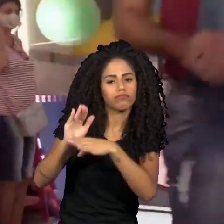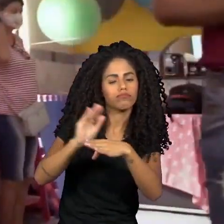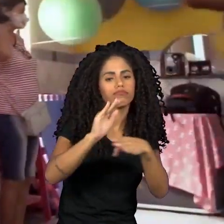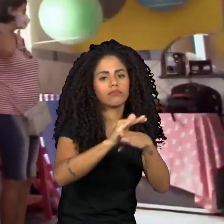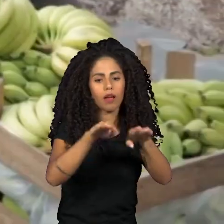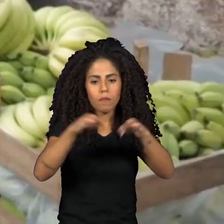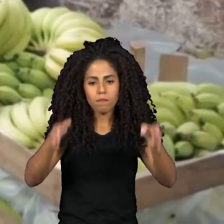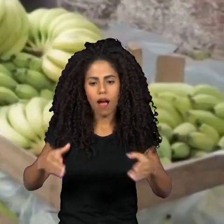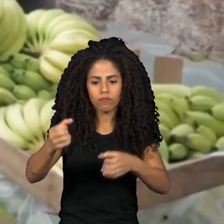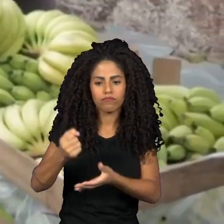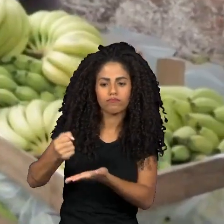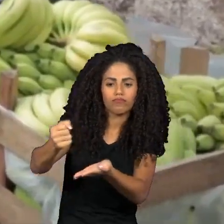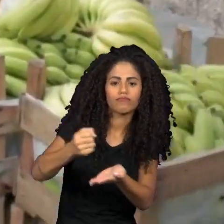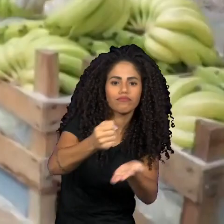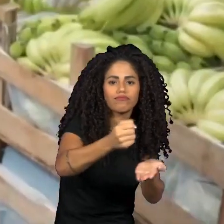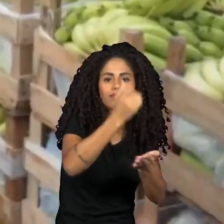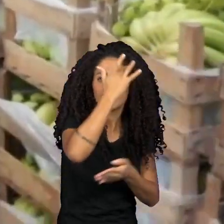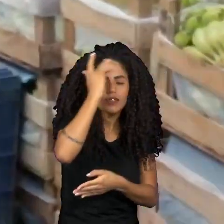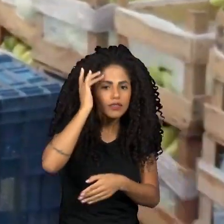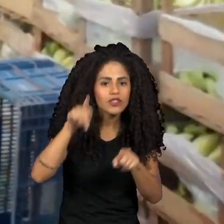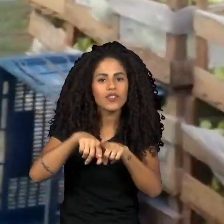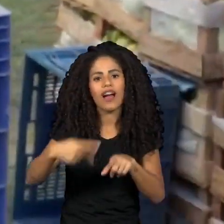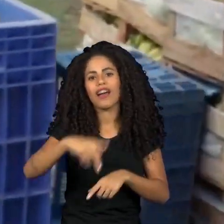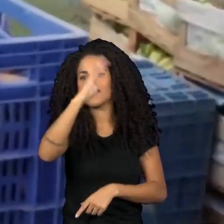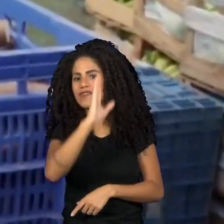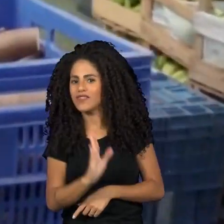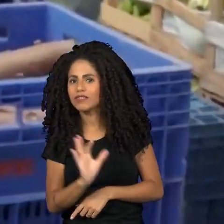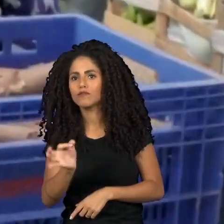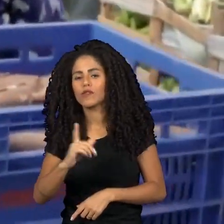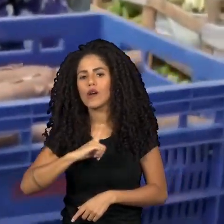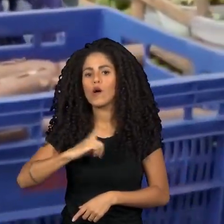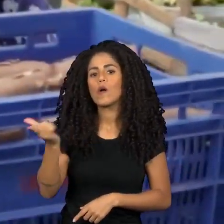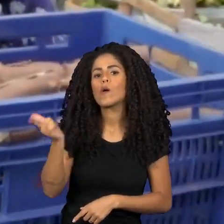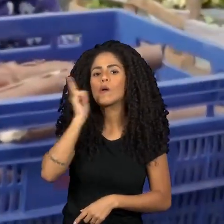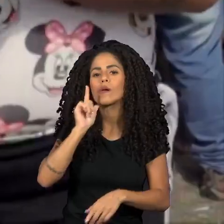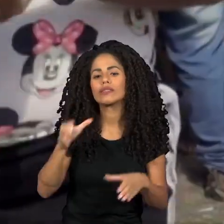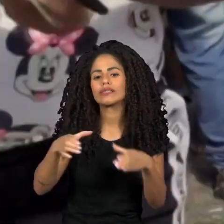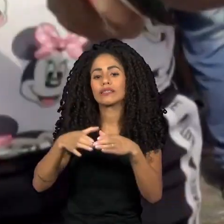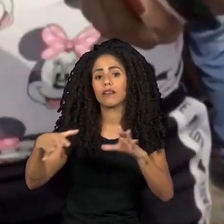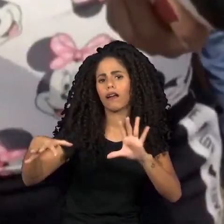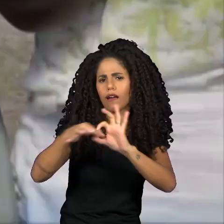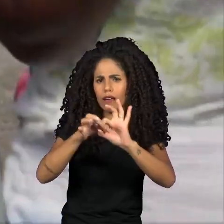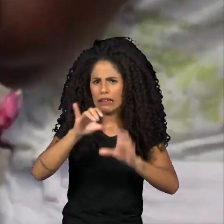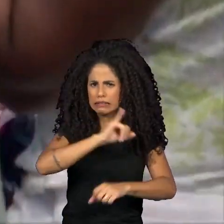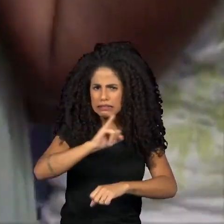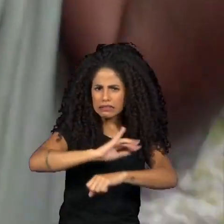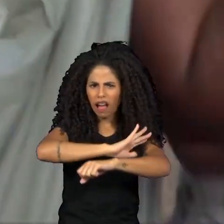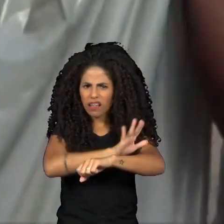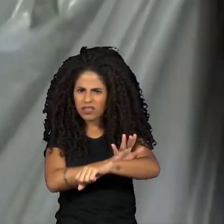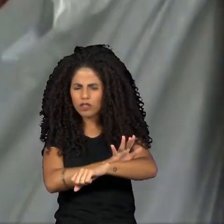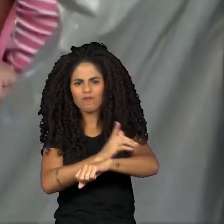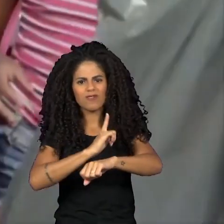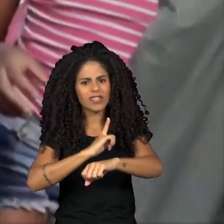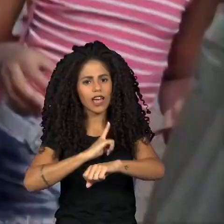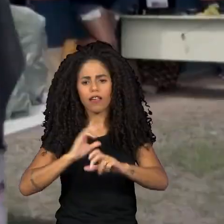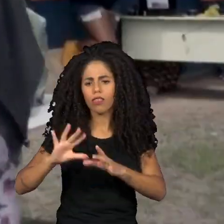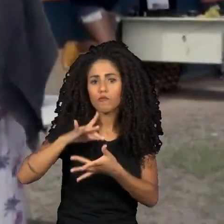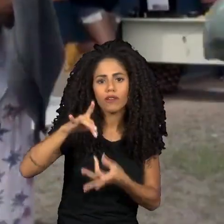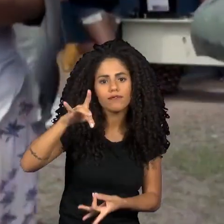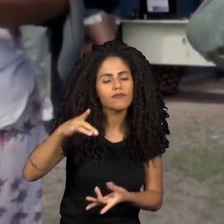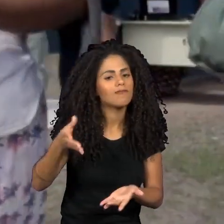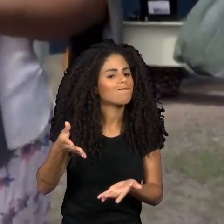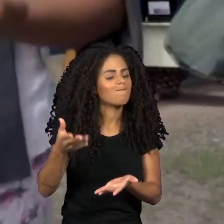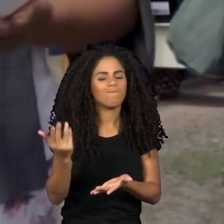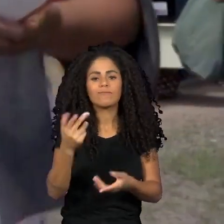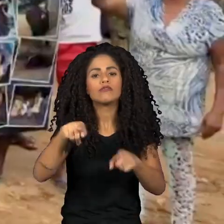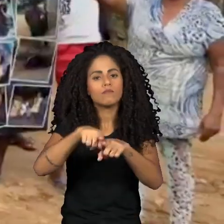o Brasil inteiro. Um dos motes também da Coalizão Negra por Direitos é que enquanto houver racismo não haverá democracia. Então, por isso que é